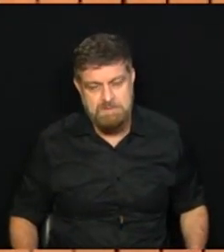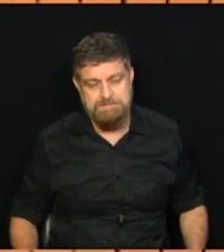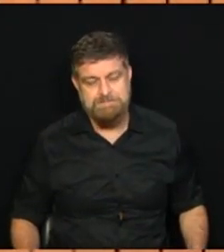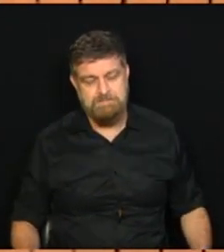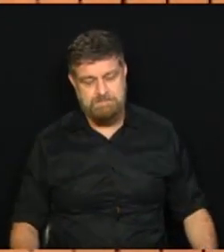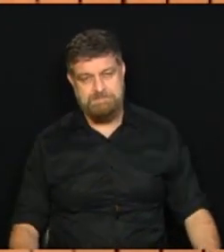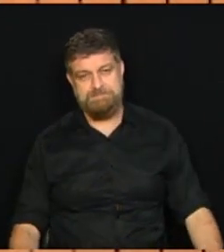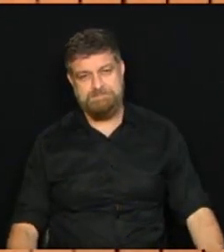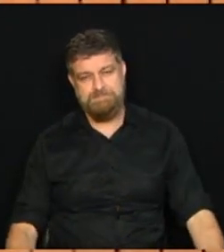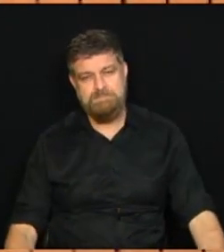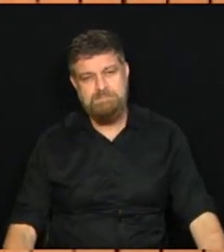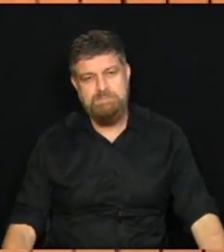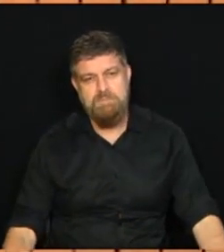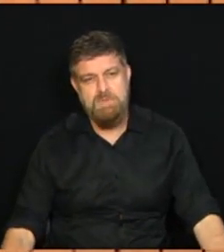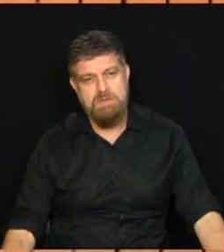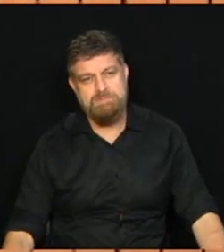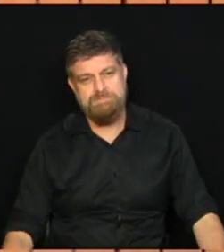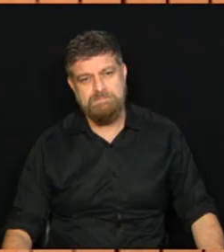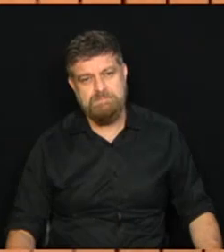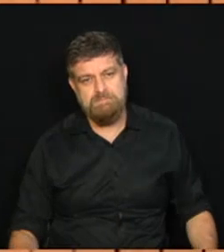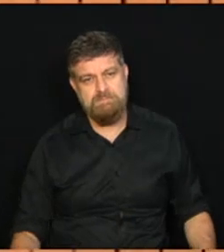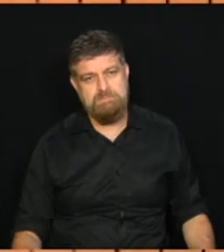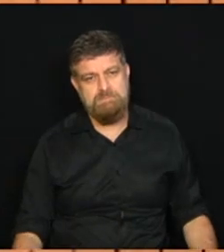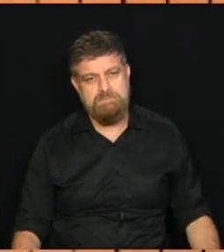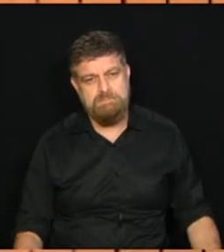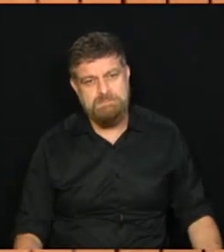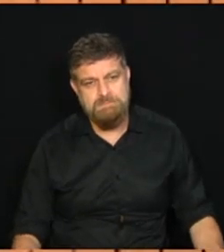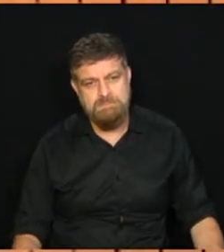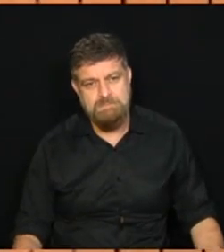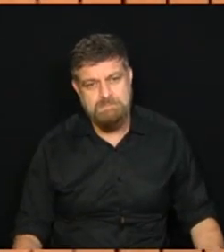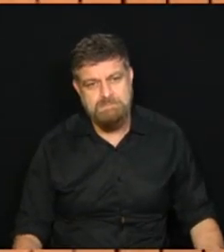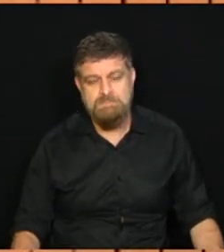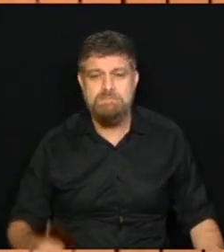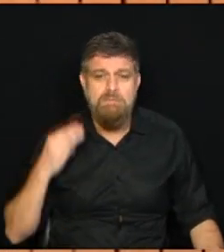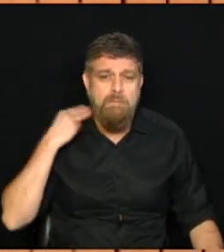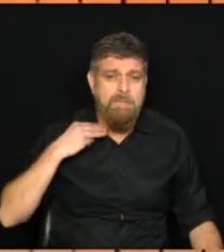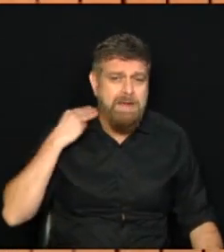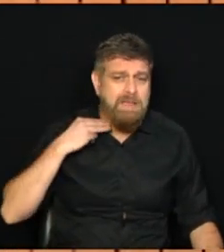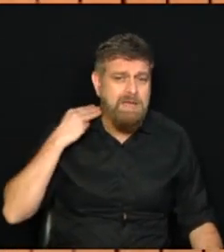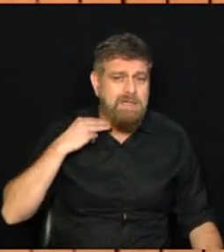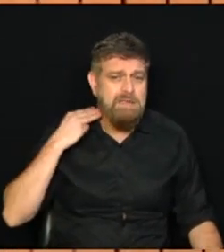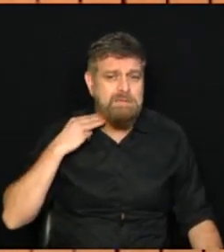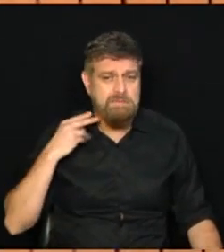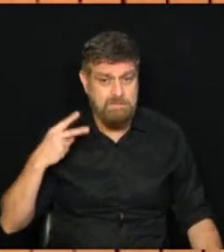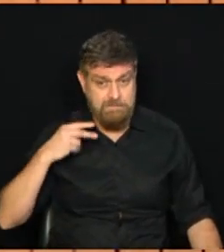tela aqui, né, com vídeo, não só por áudio. Mariana, eu